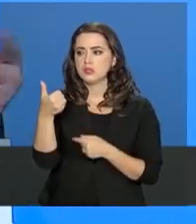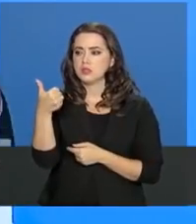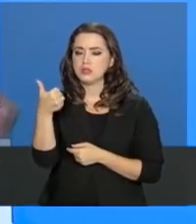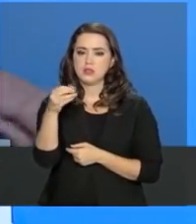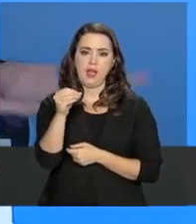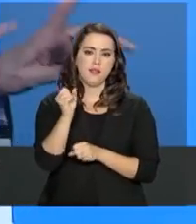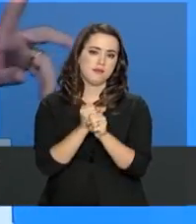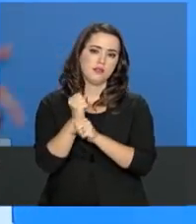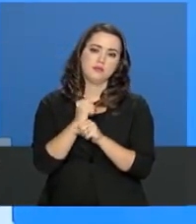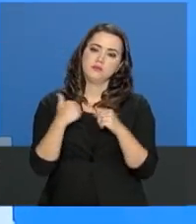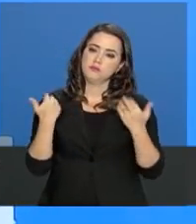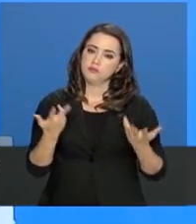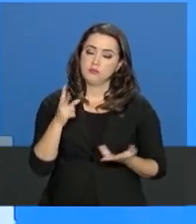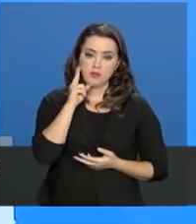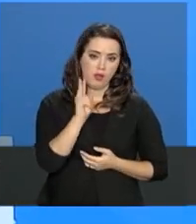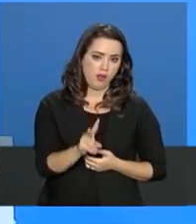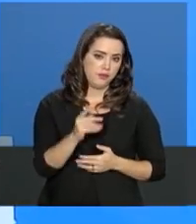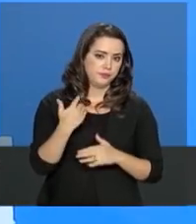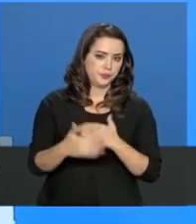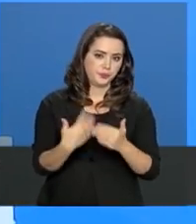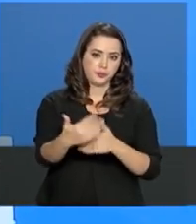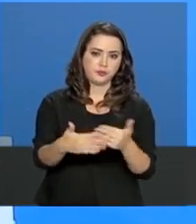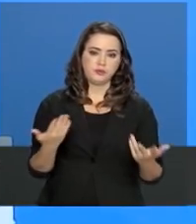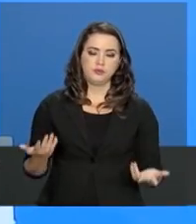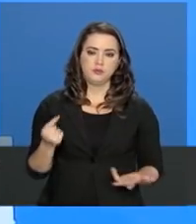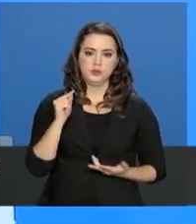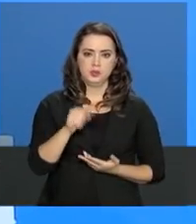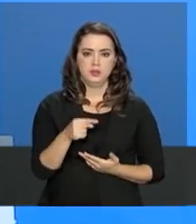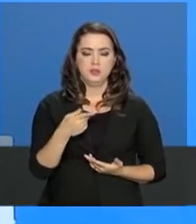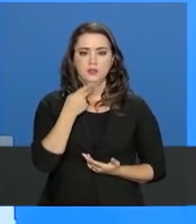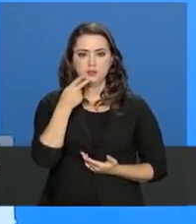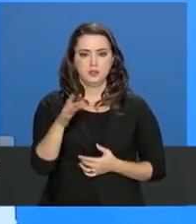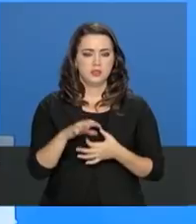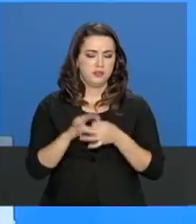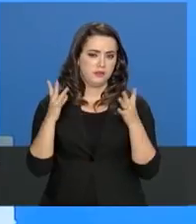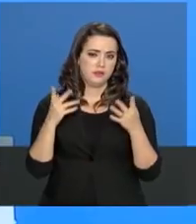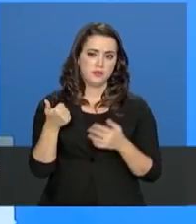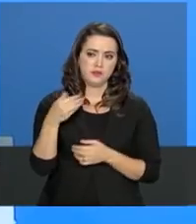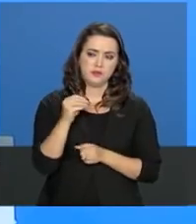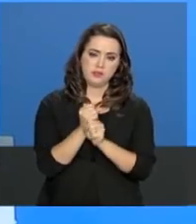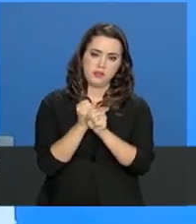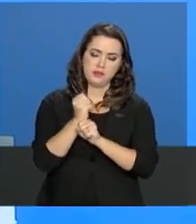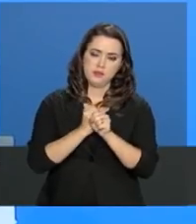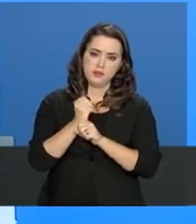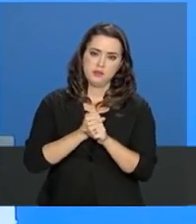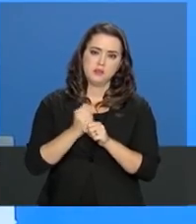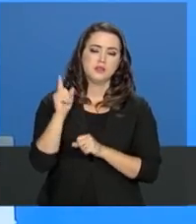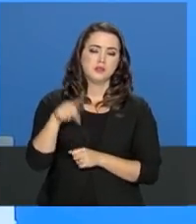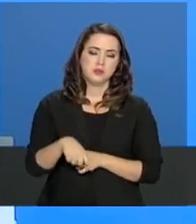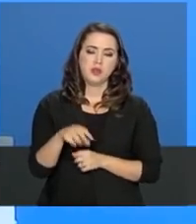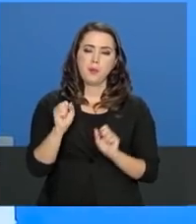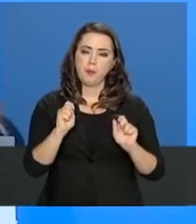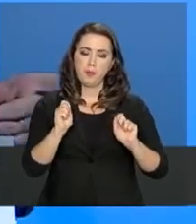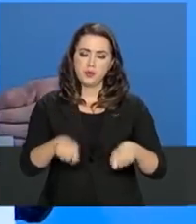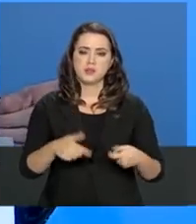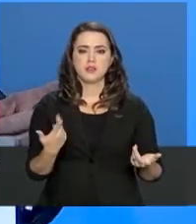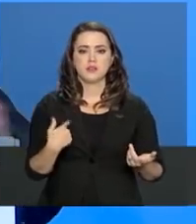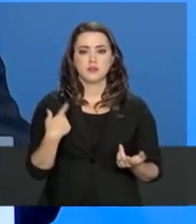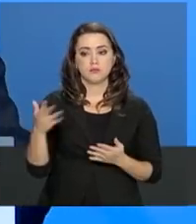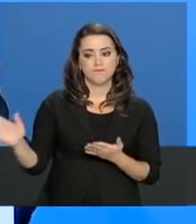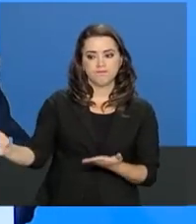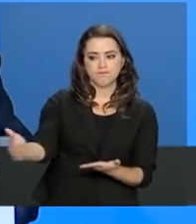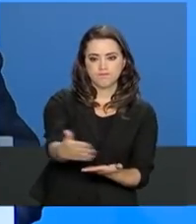e neste neste andar da carruagem para usar uma expressão livre daqui a dez anos é muito provável que o que se